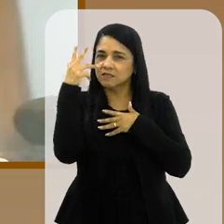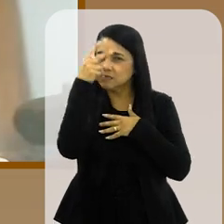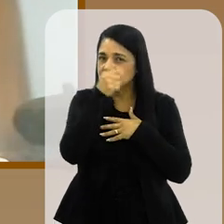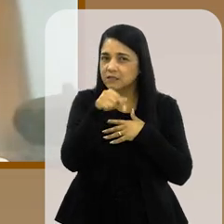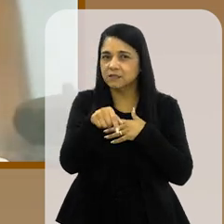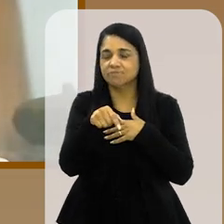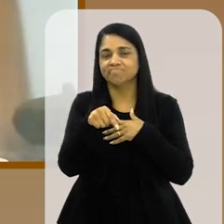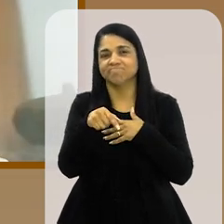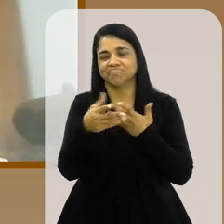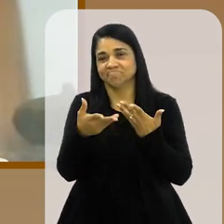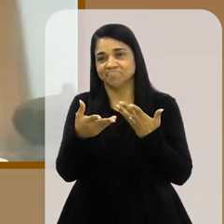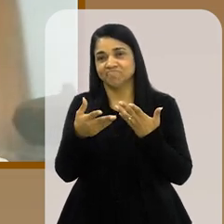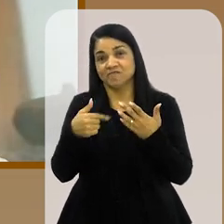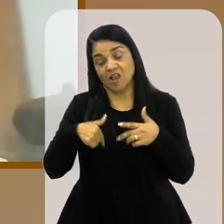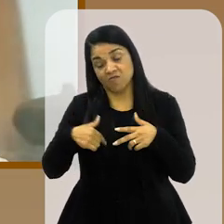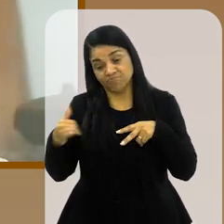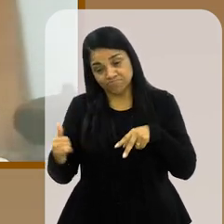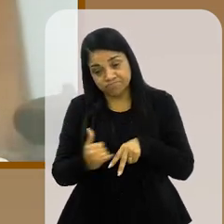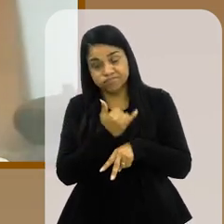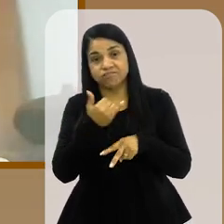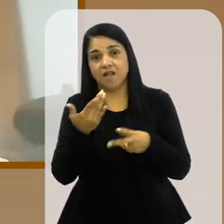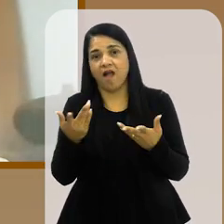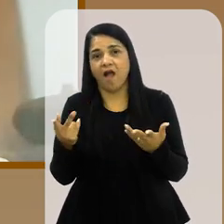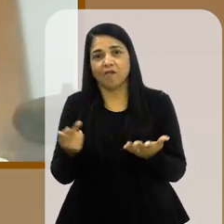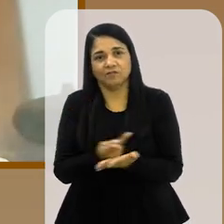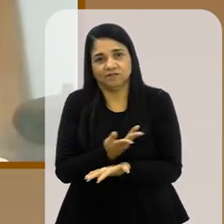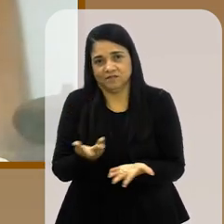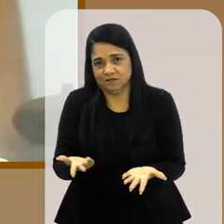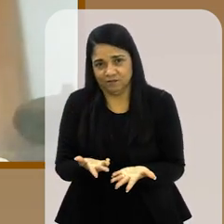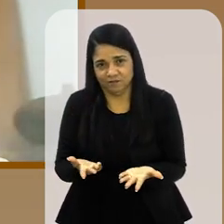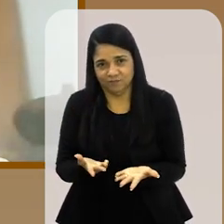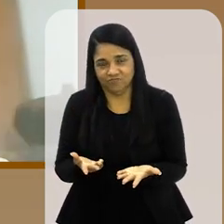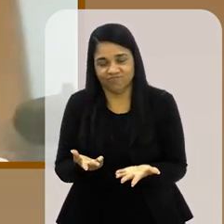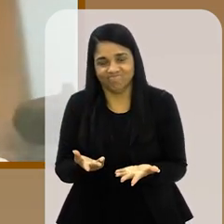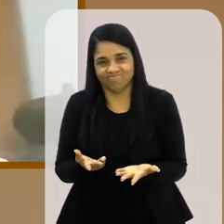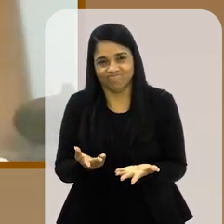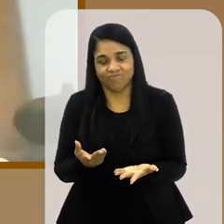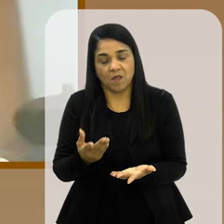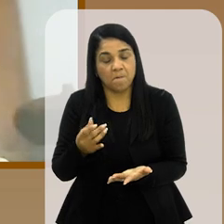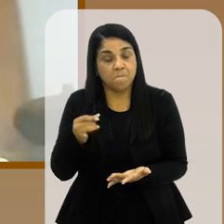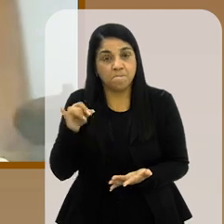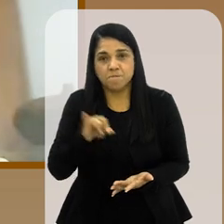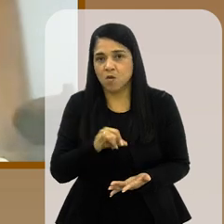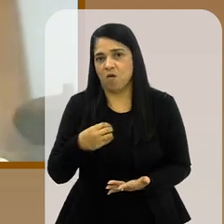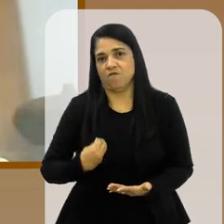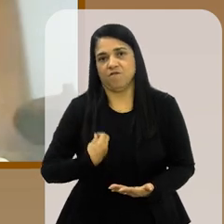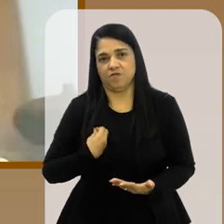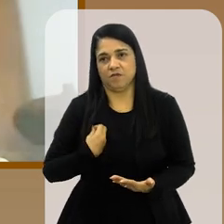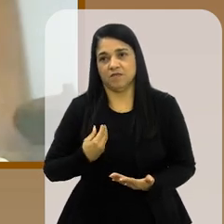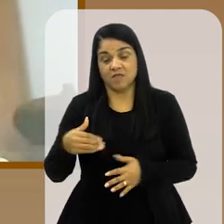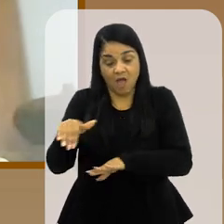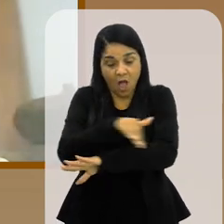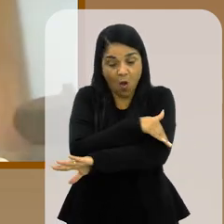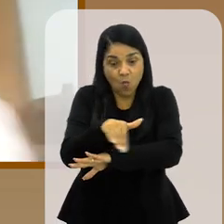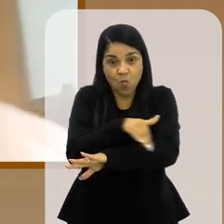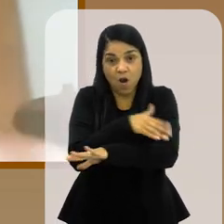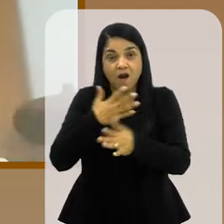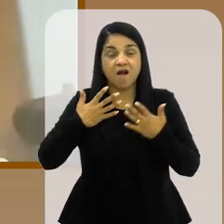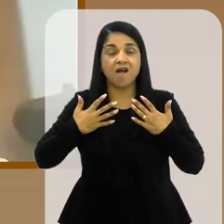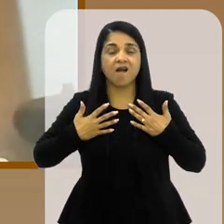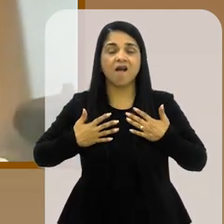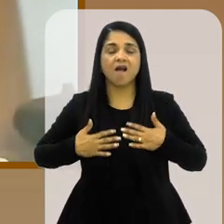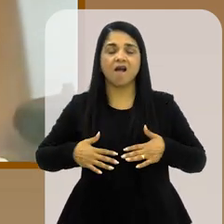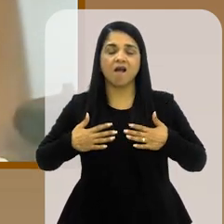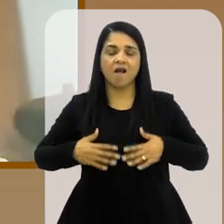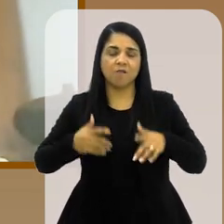linda. Foi um paradoxo. Eu sofri a pior tragédia da minha vida na rua